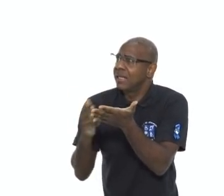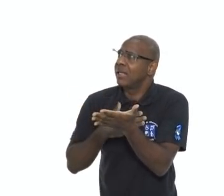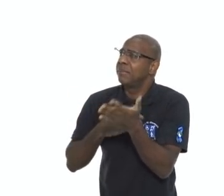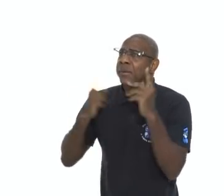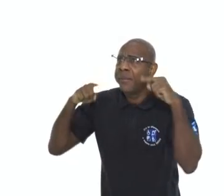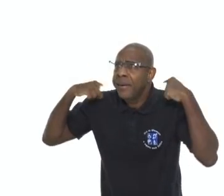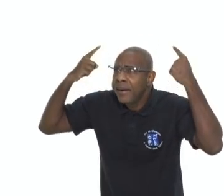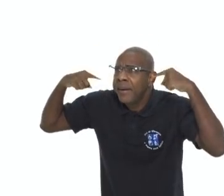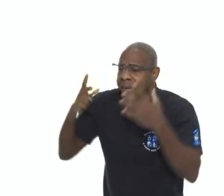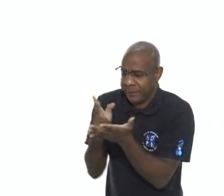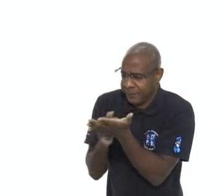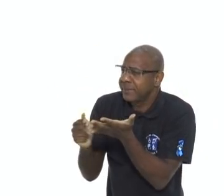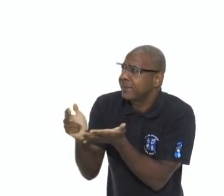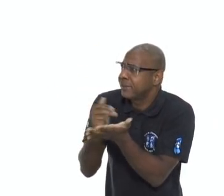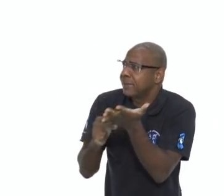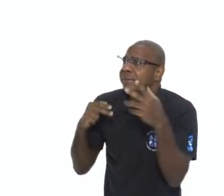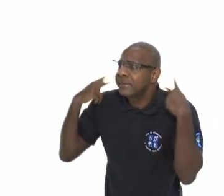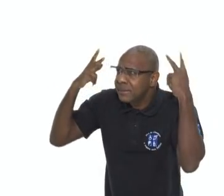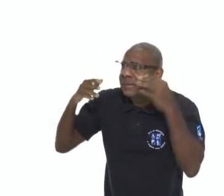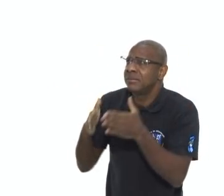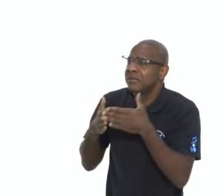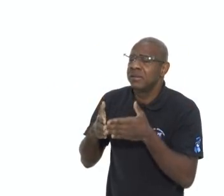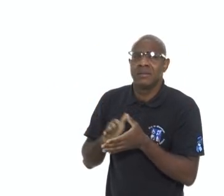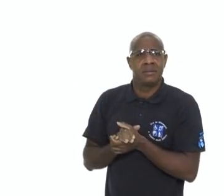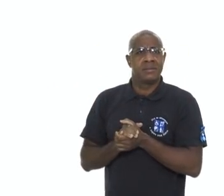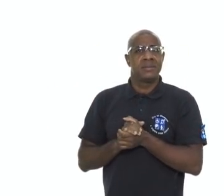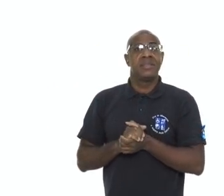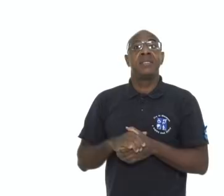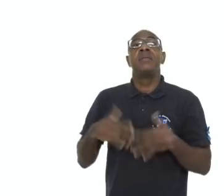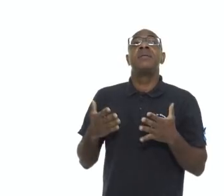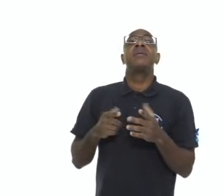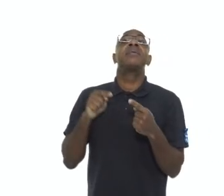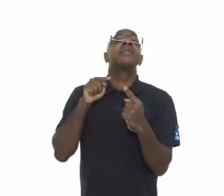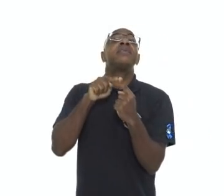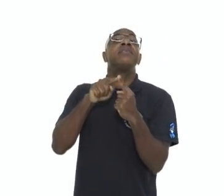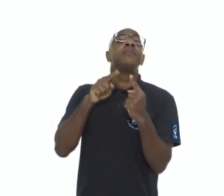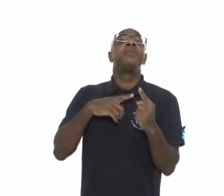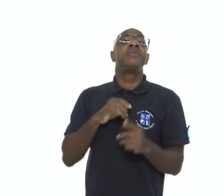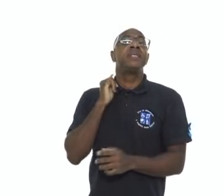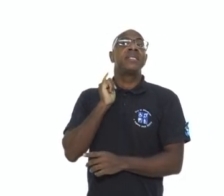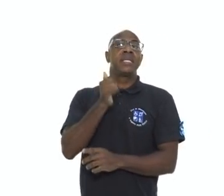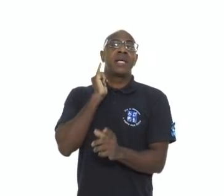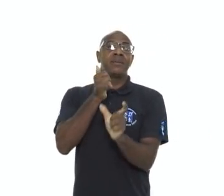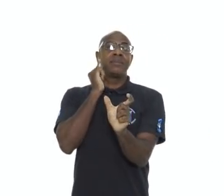hein? Desenha-me um carneiro? Que tipo de narrador há nesse trecho?